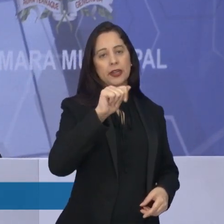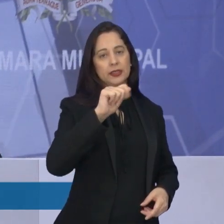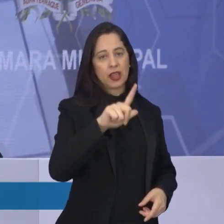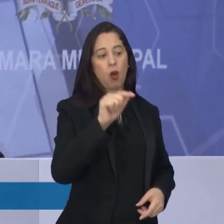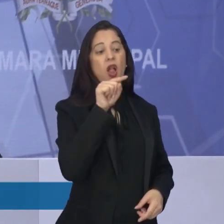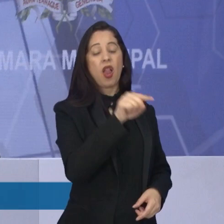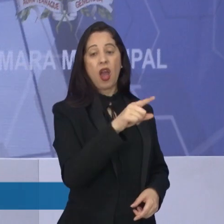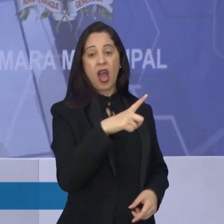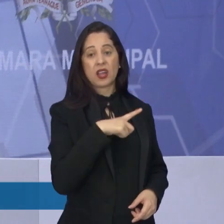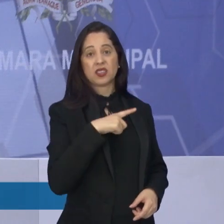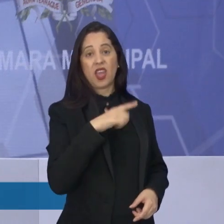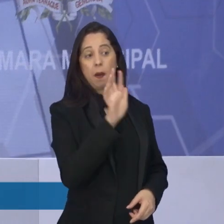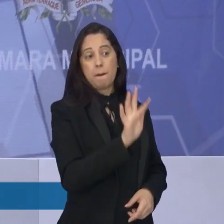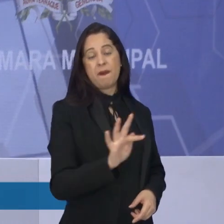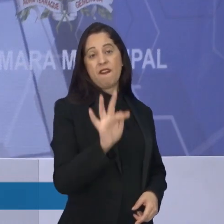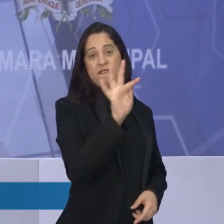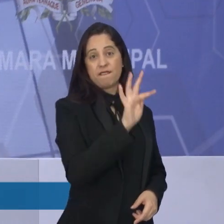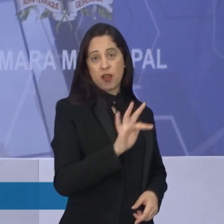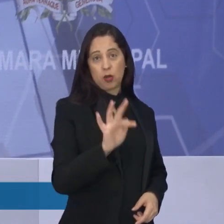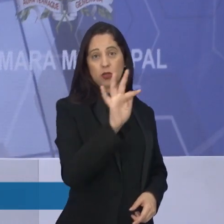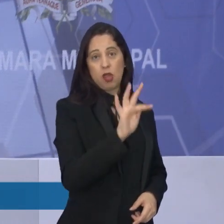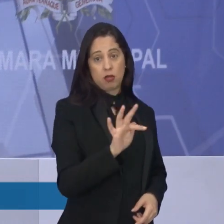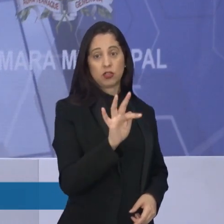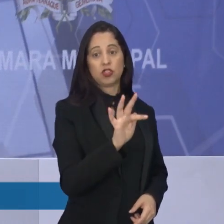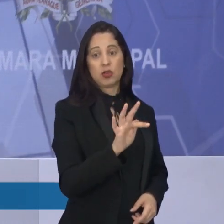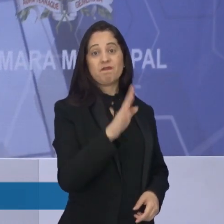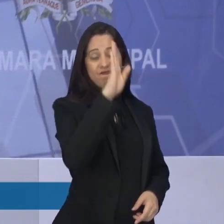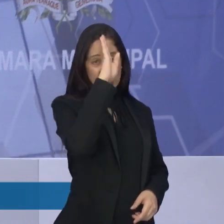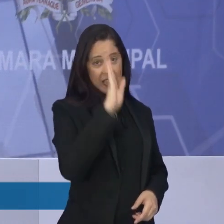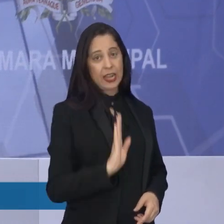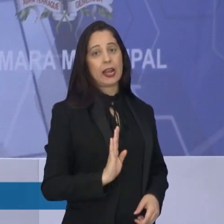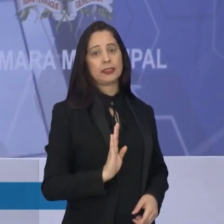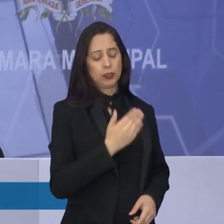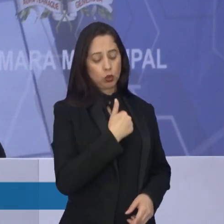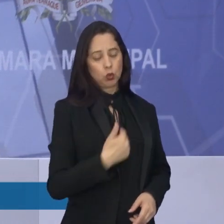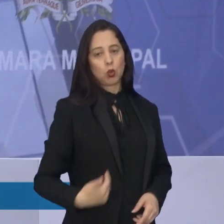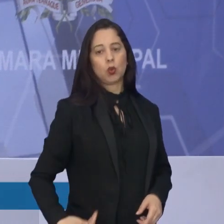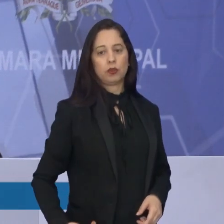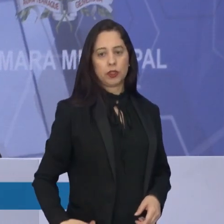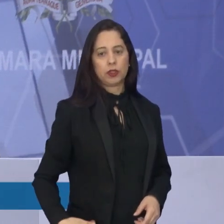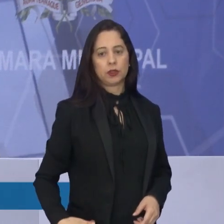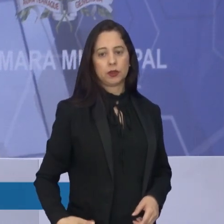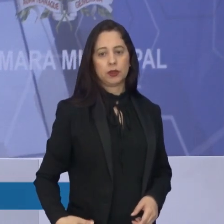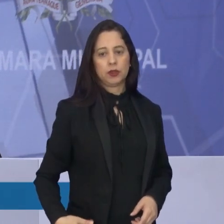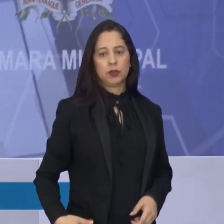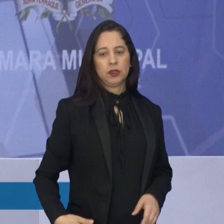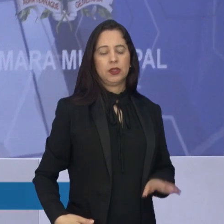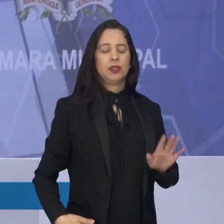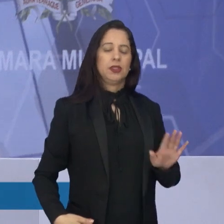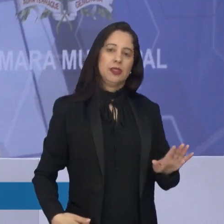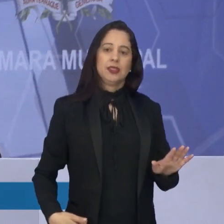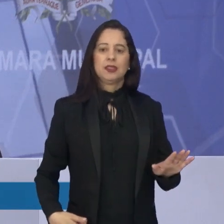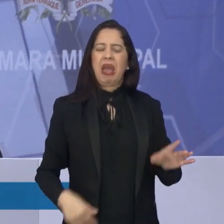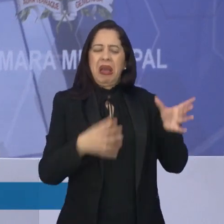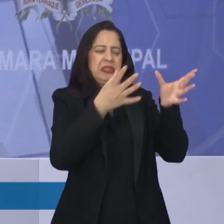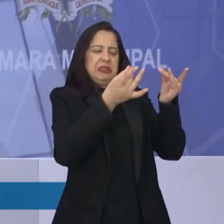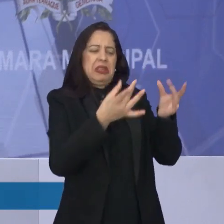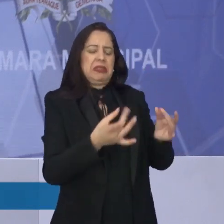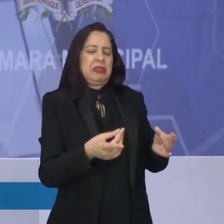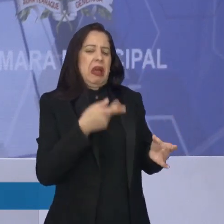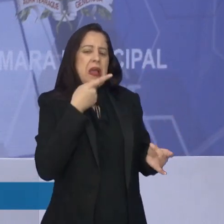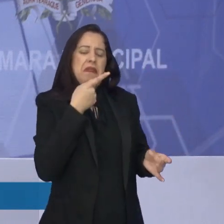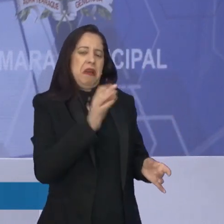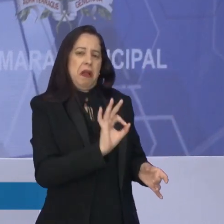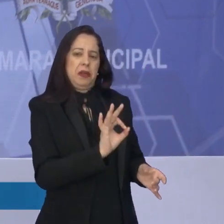lá? A Universidade de Wuppertal, pública, gratuita, ou, não quero me perder em detalhes,